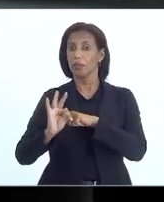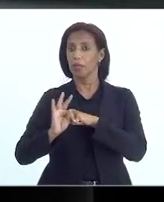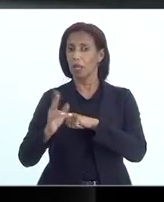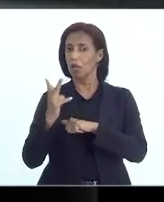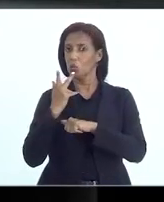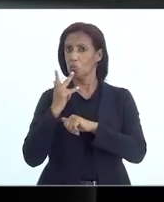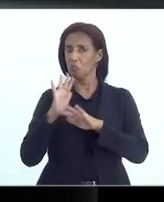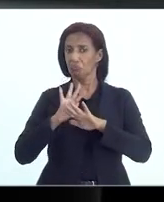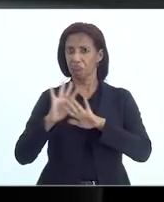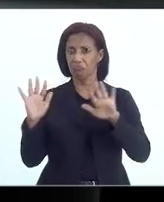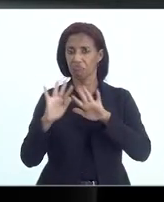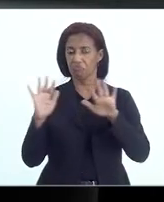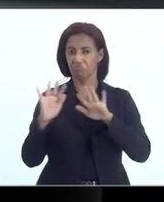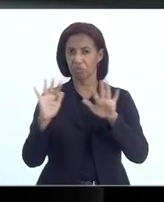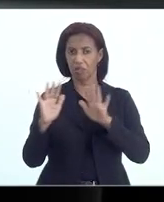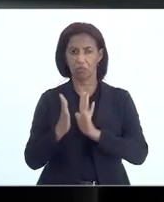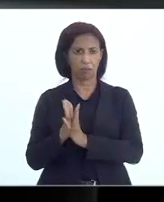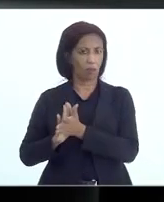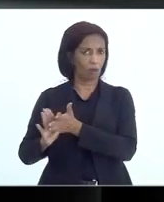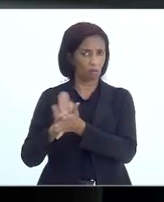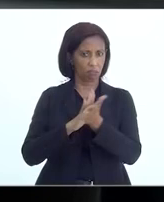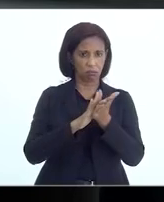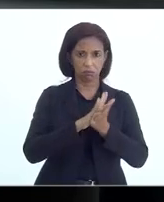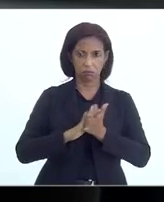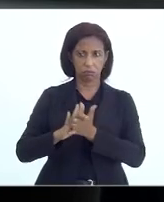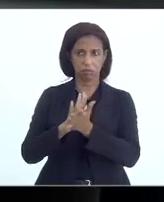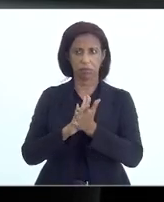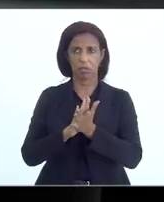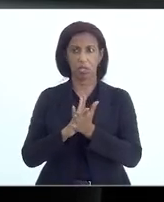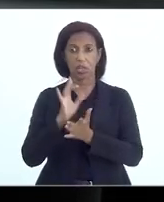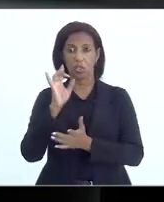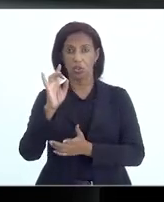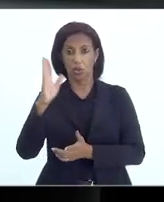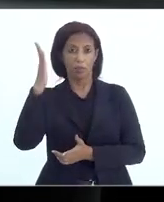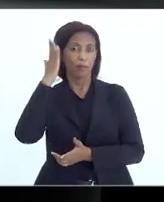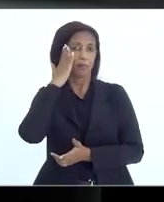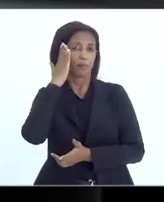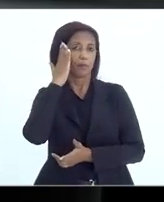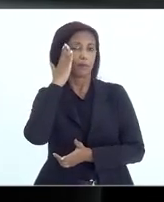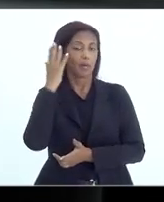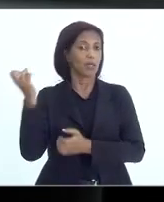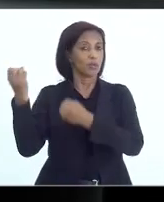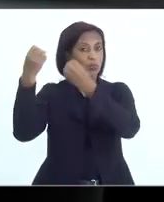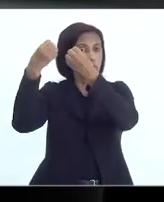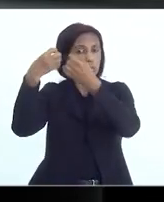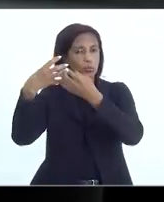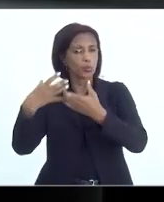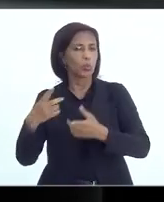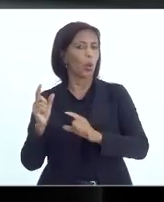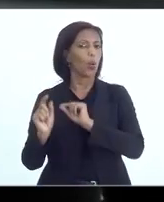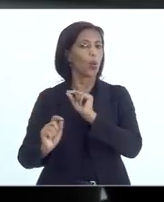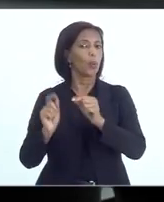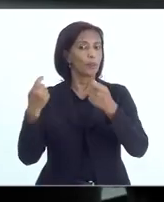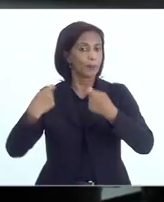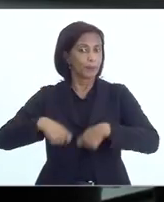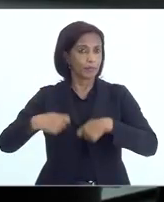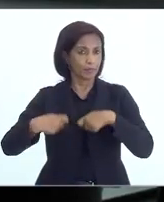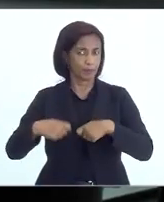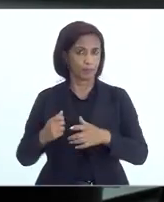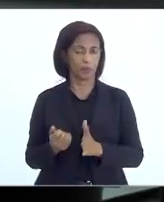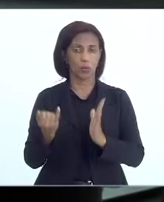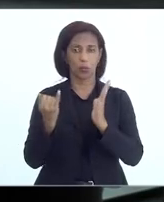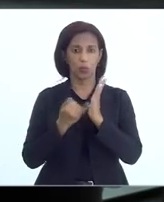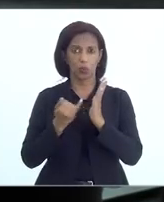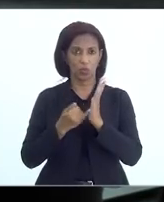o qualquer tipo de réplica ou pois assim é só para a gente pacificar a Tecnicamente o que que é previsto